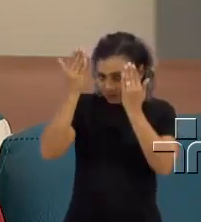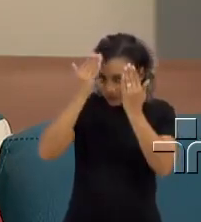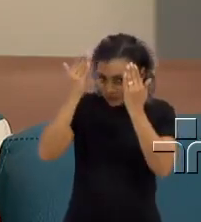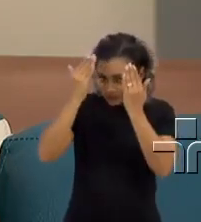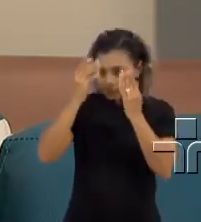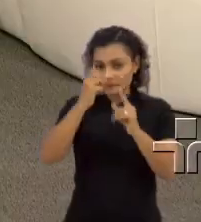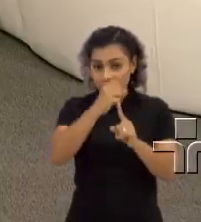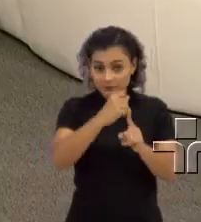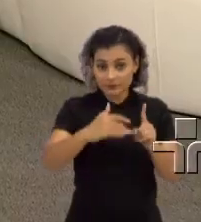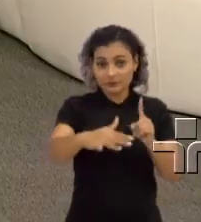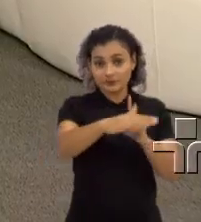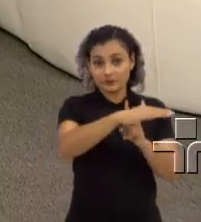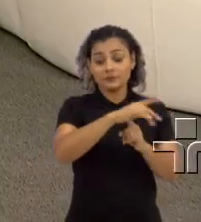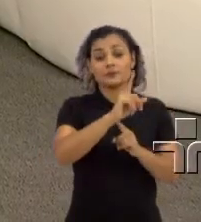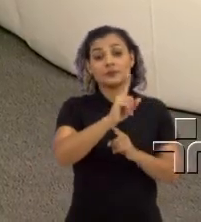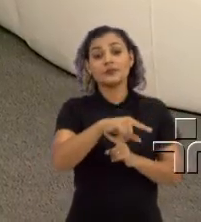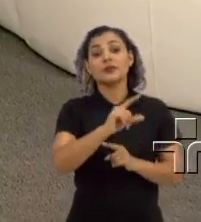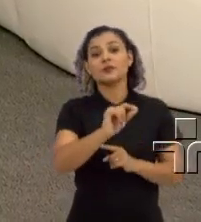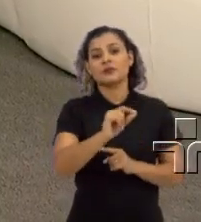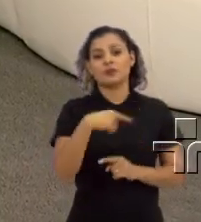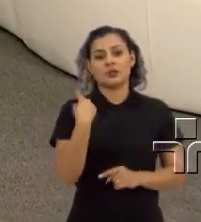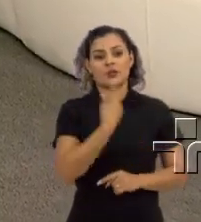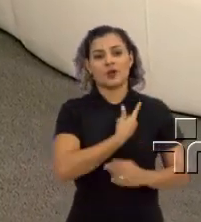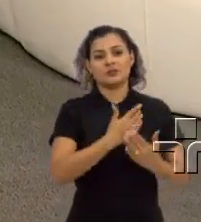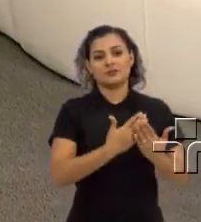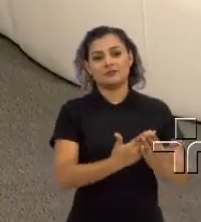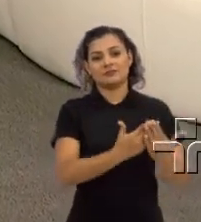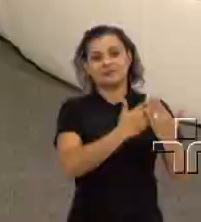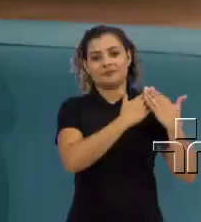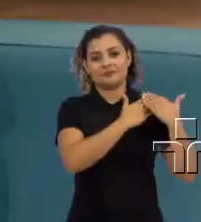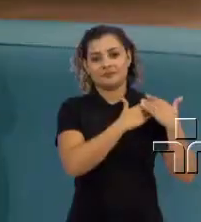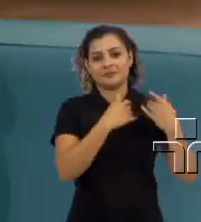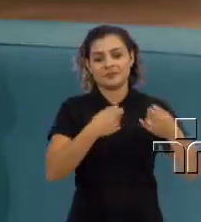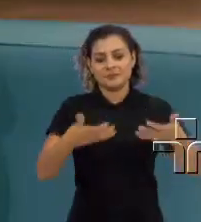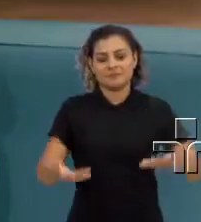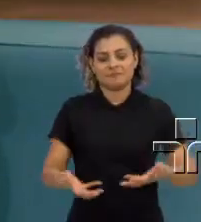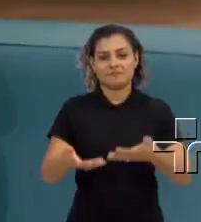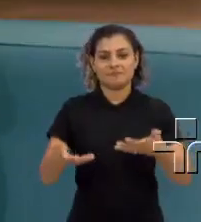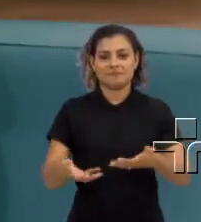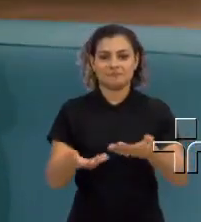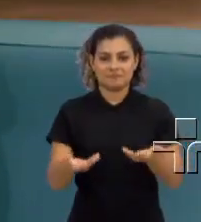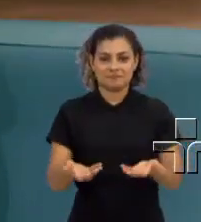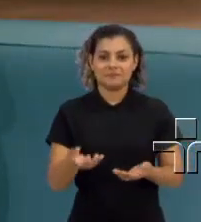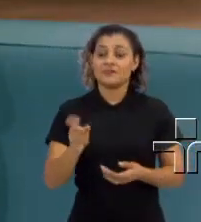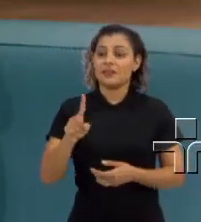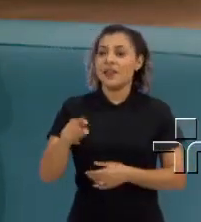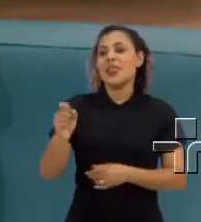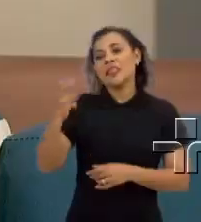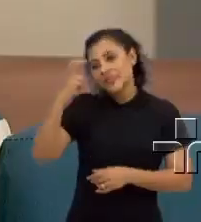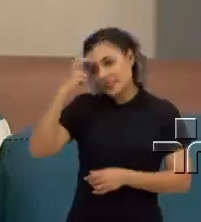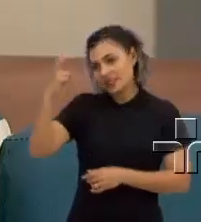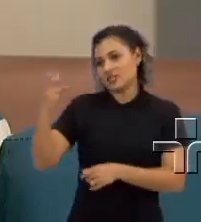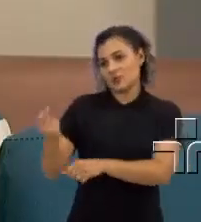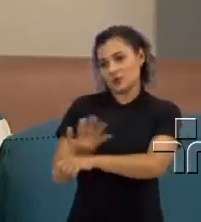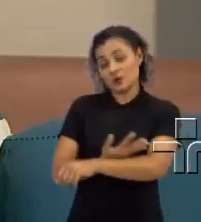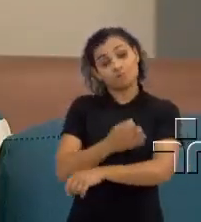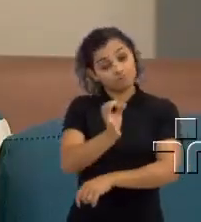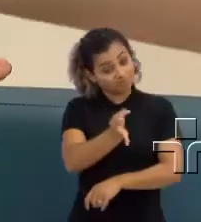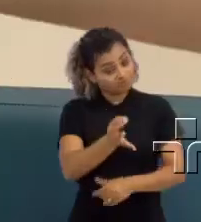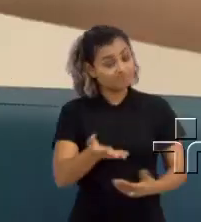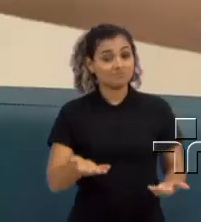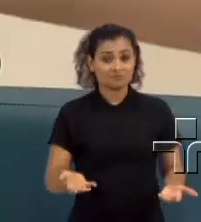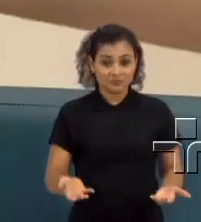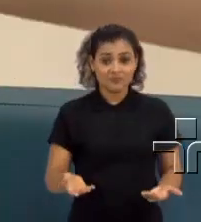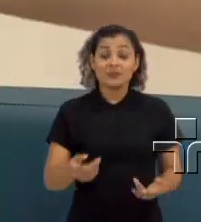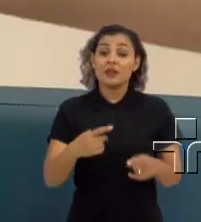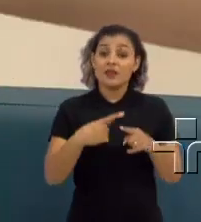e social é a parte que nos cabe. Uhum. Que precisa ser trabalhada, essa né? Essa parte, essa porque a outra você já perdeu dele. É. Isso aí é